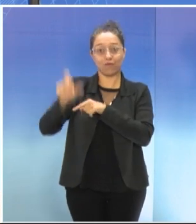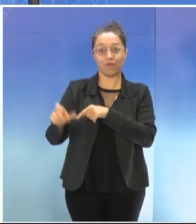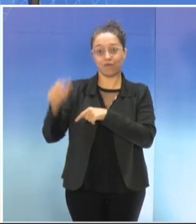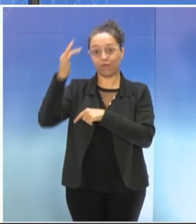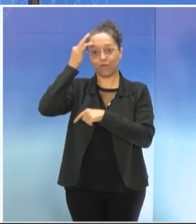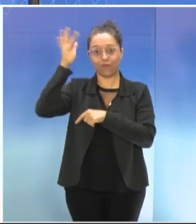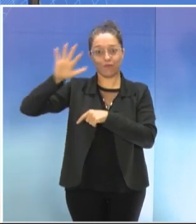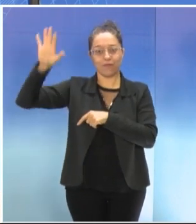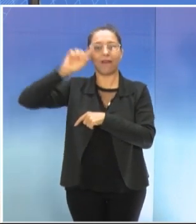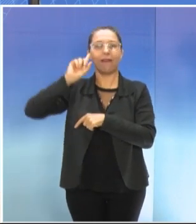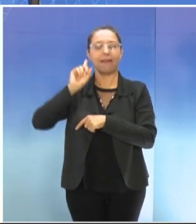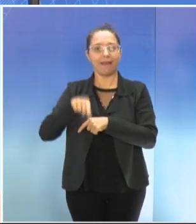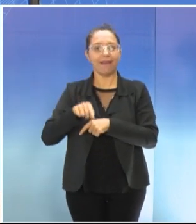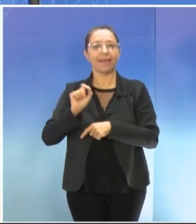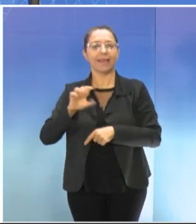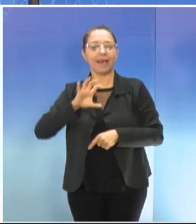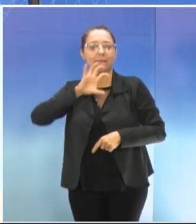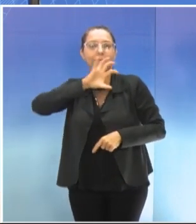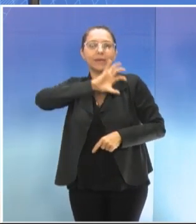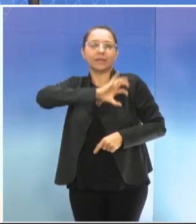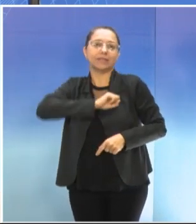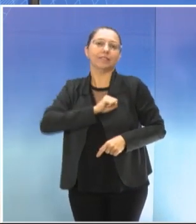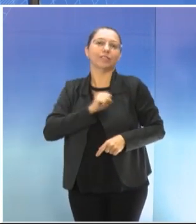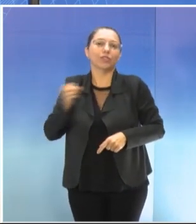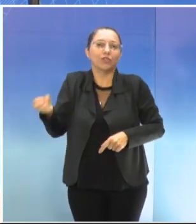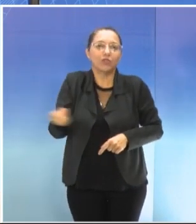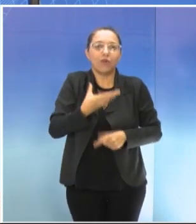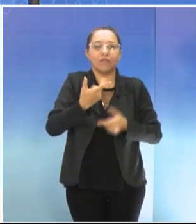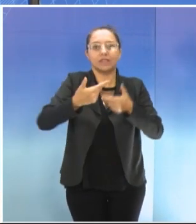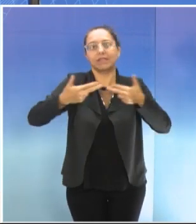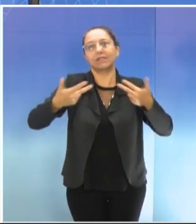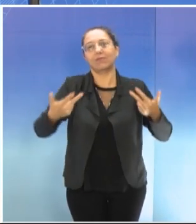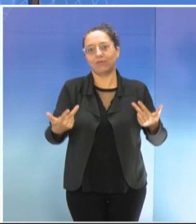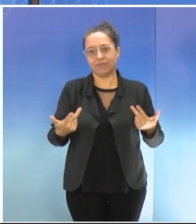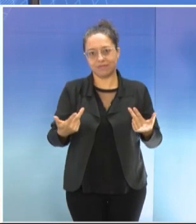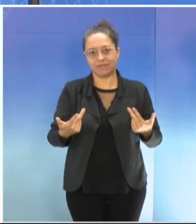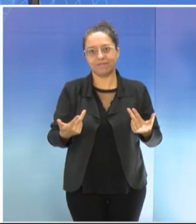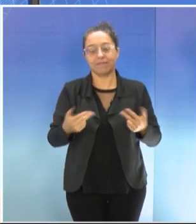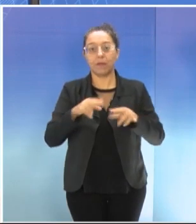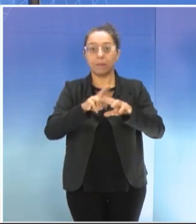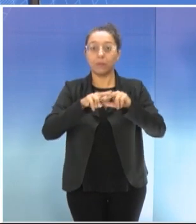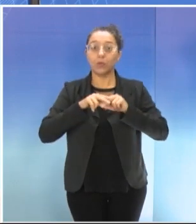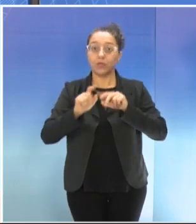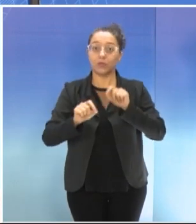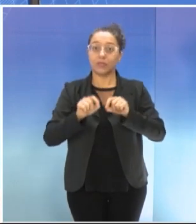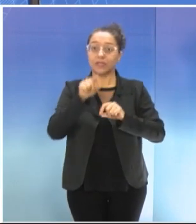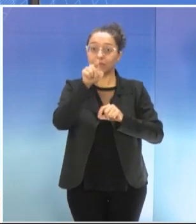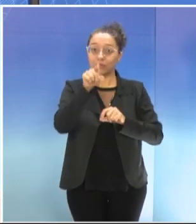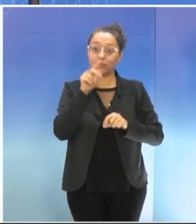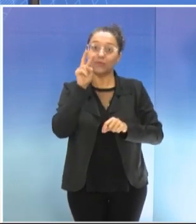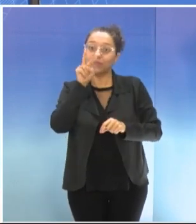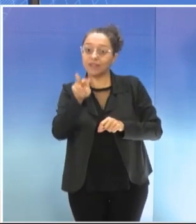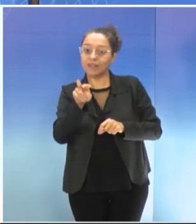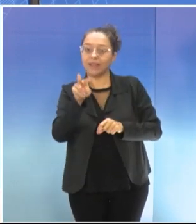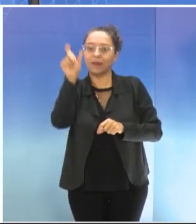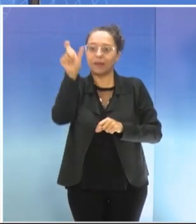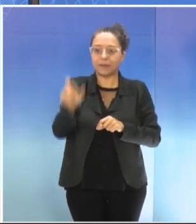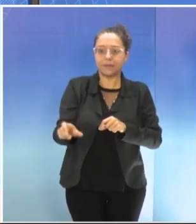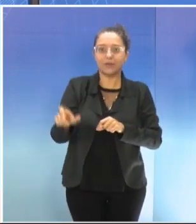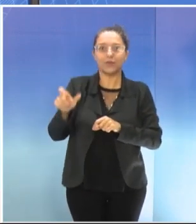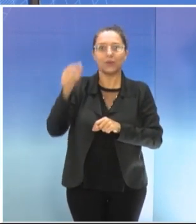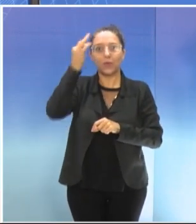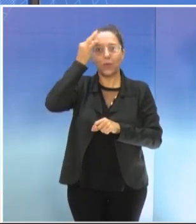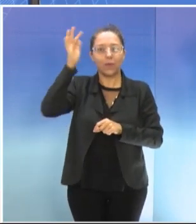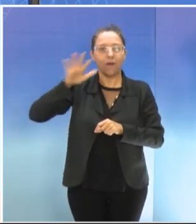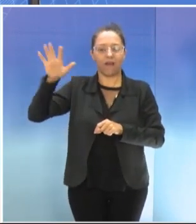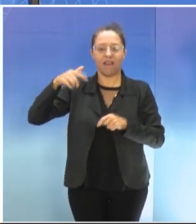está sempre buscando por novas respostas, por novas questões a serem trabalhadas. Então, se você ver aí um